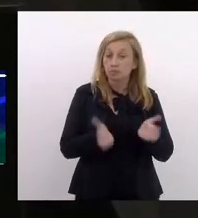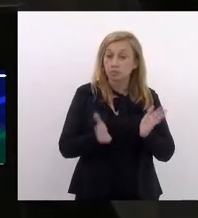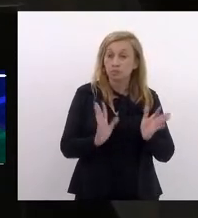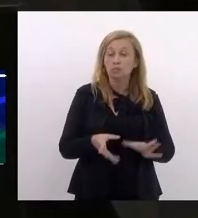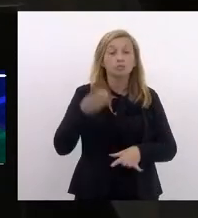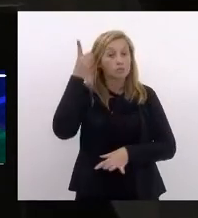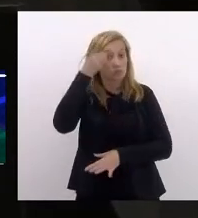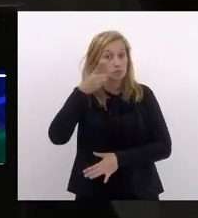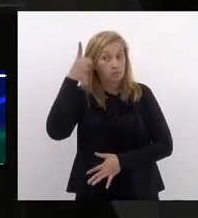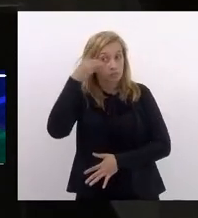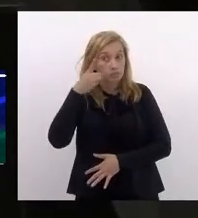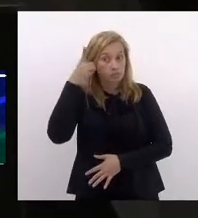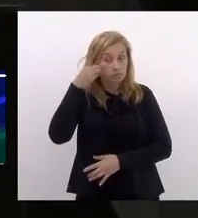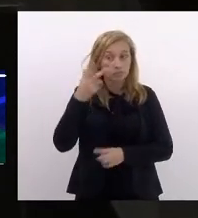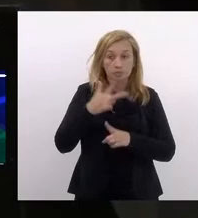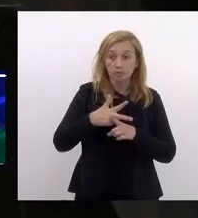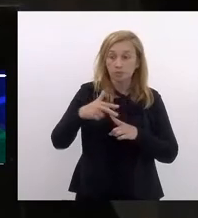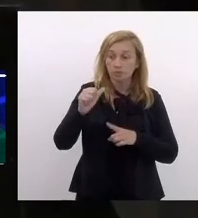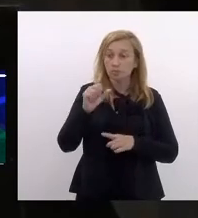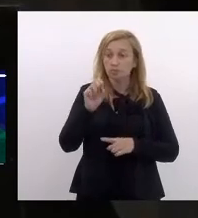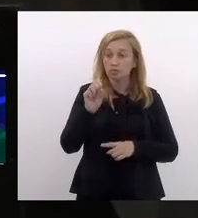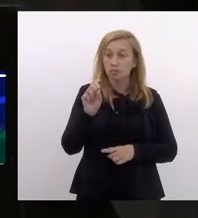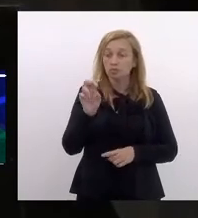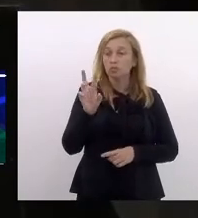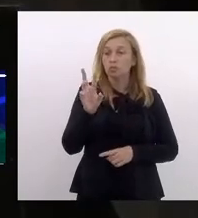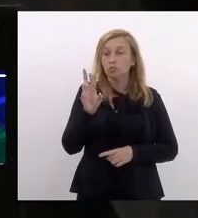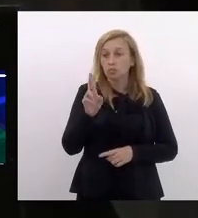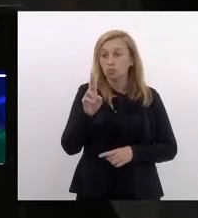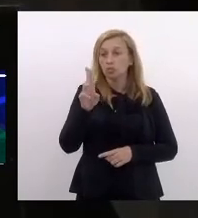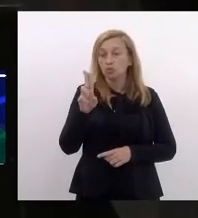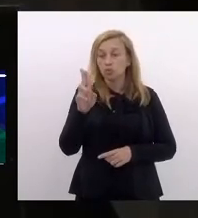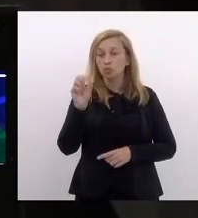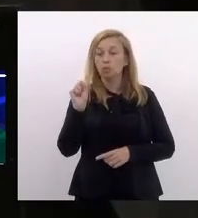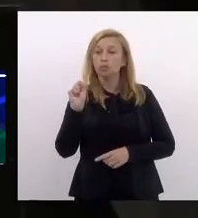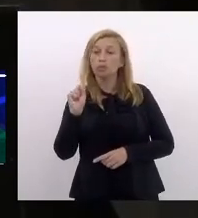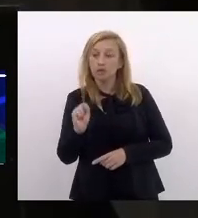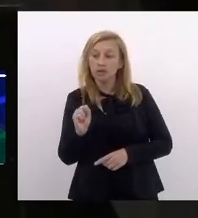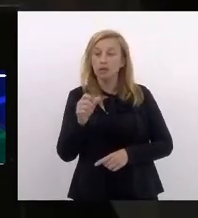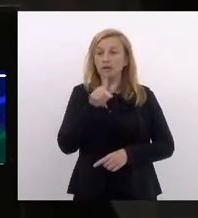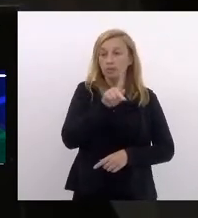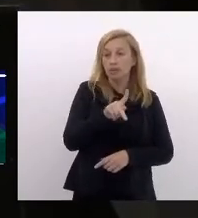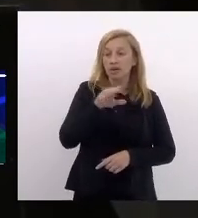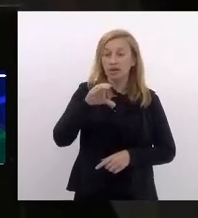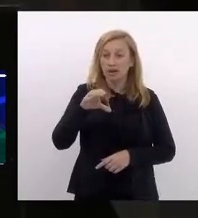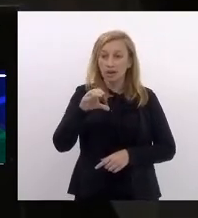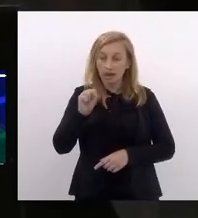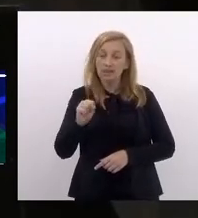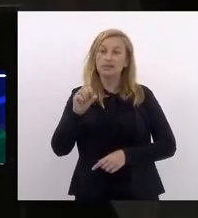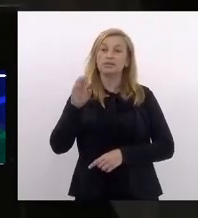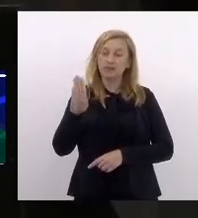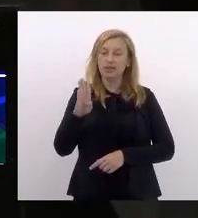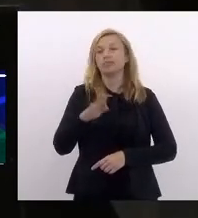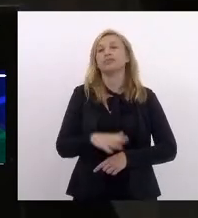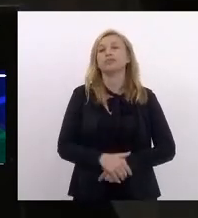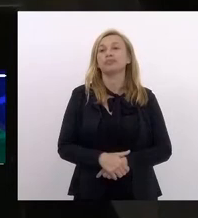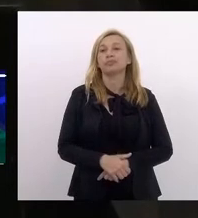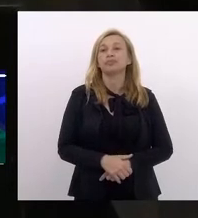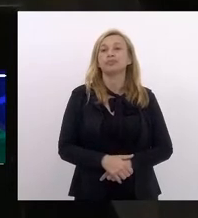deputado Rubens Bontempo, do PSB.